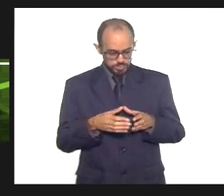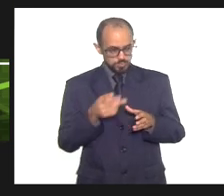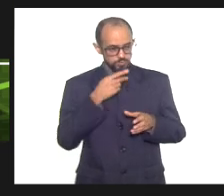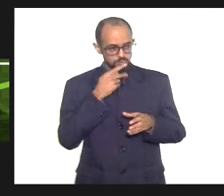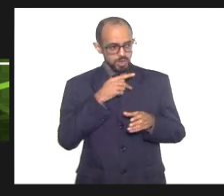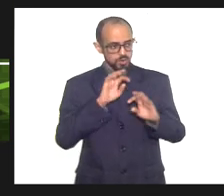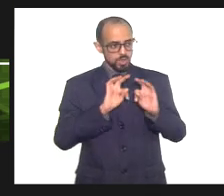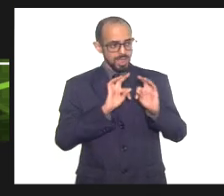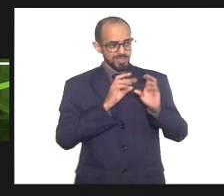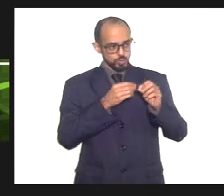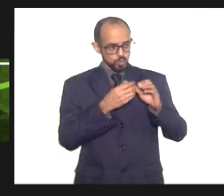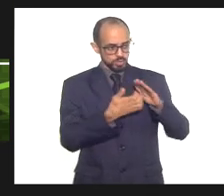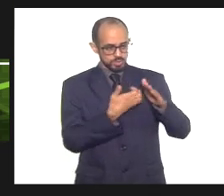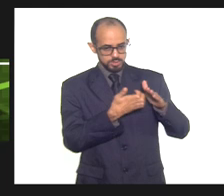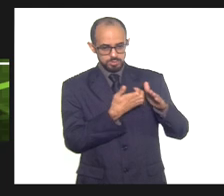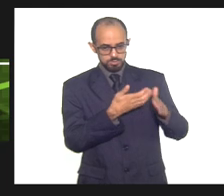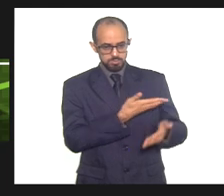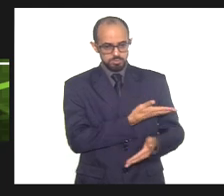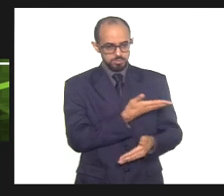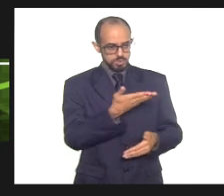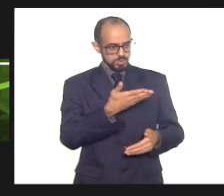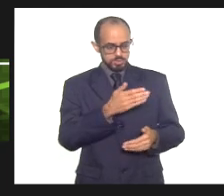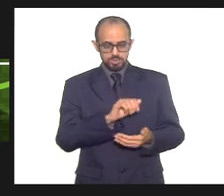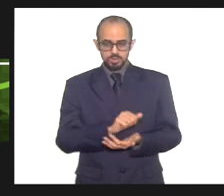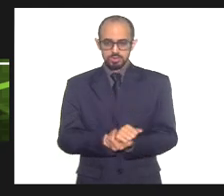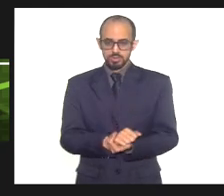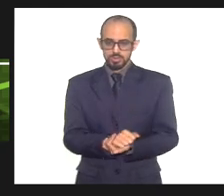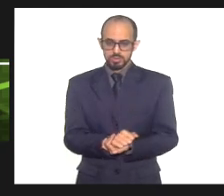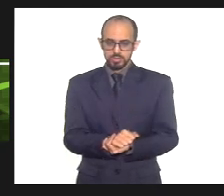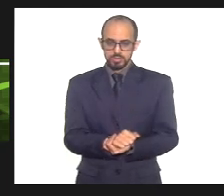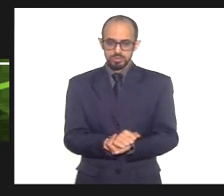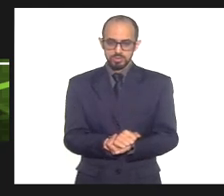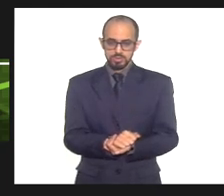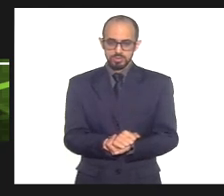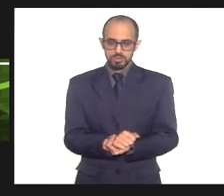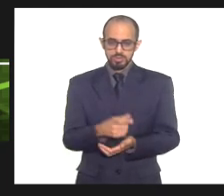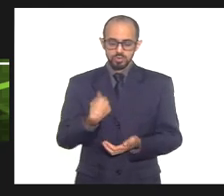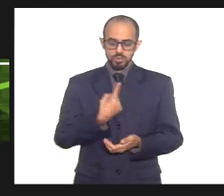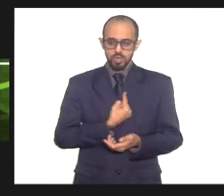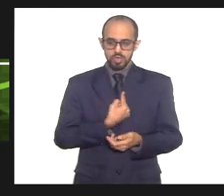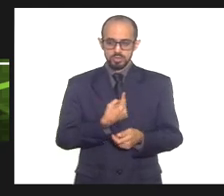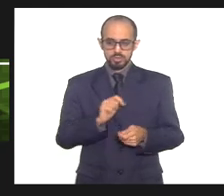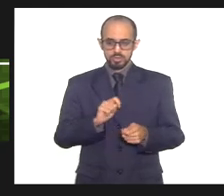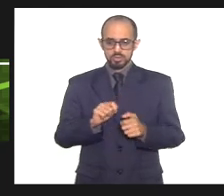as concessionárias, sem exceção, que estão nos nossos campos